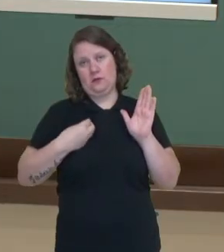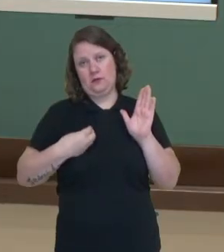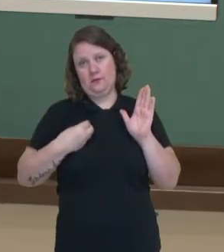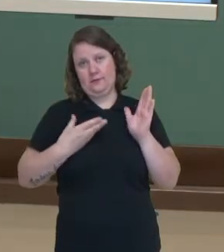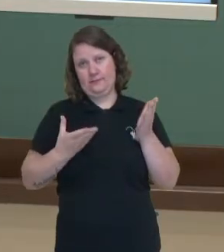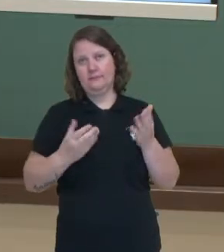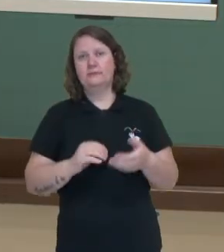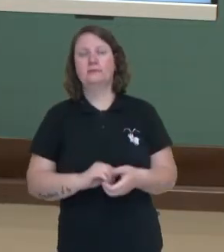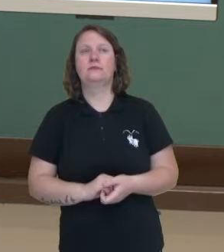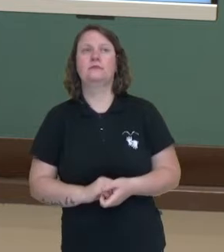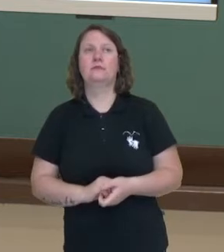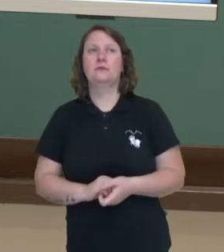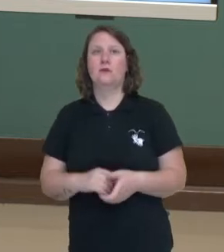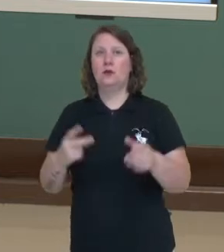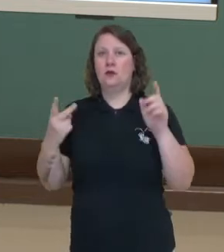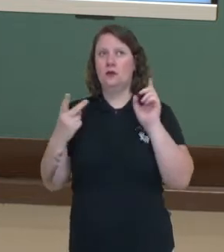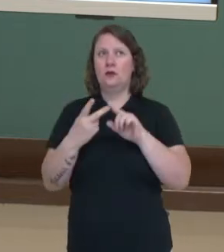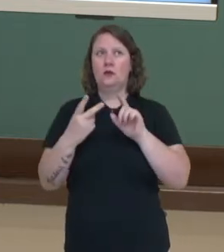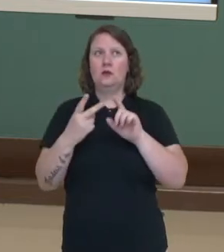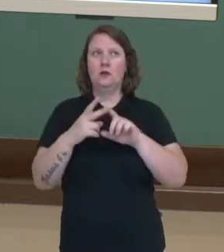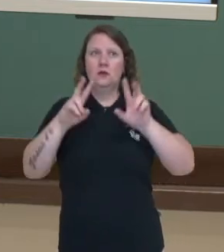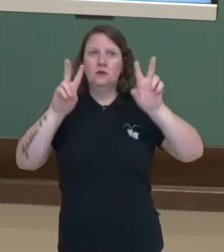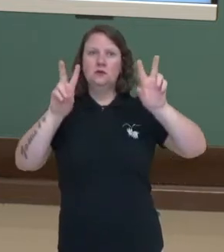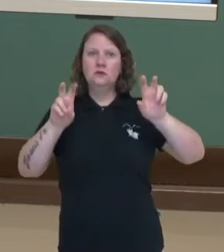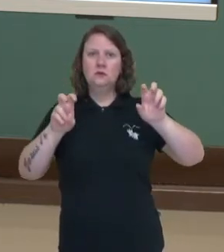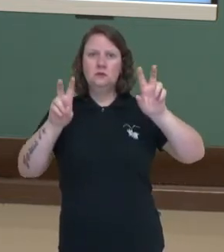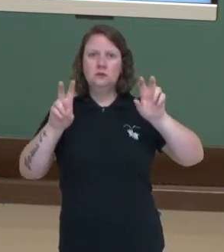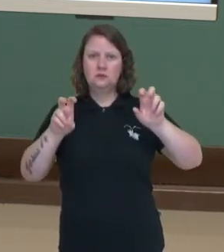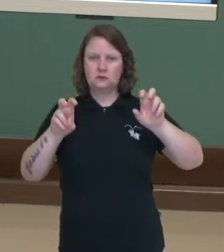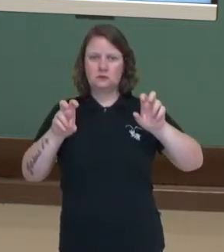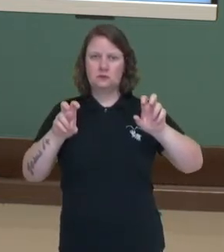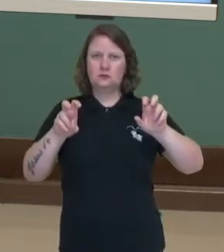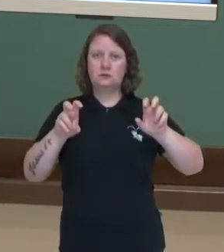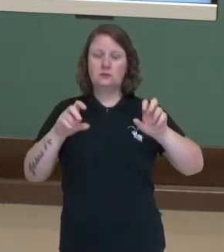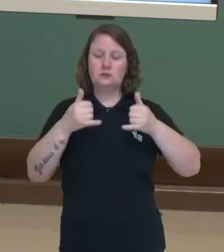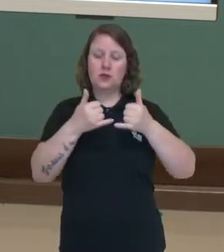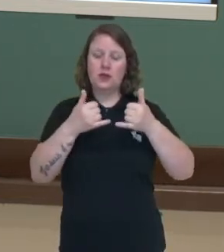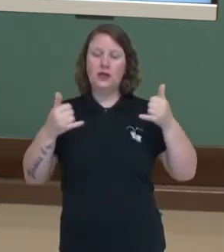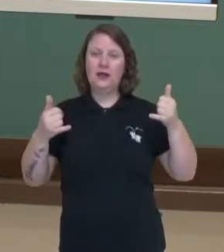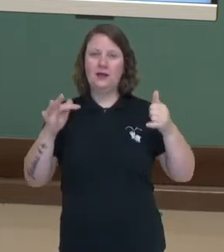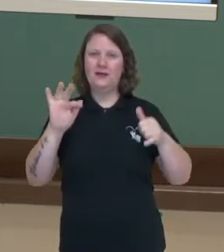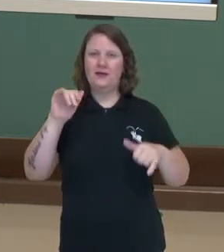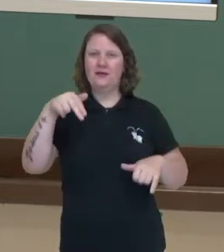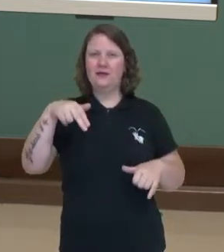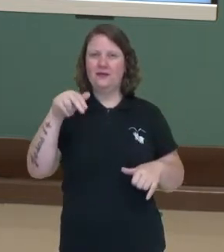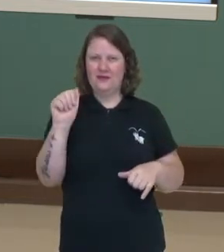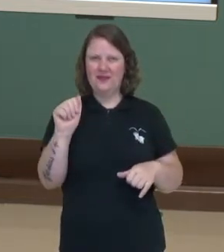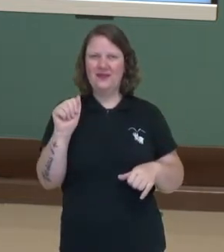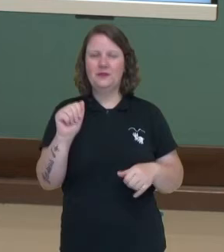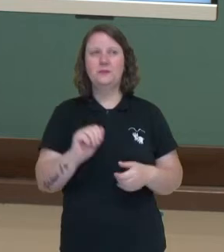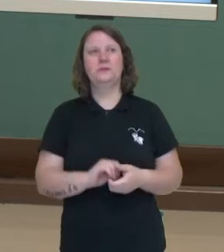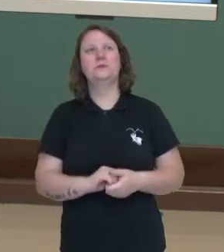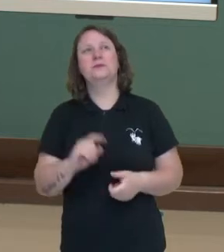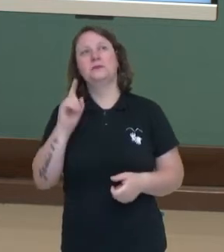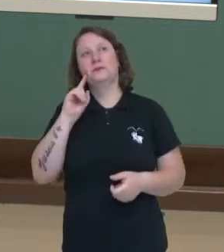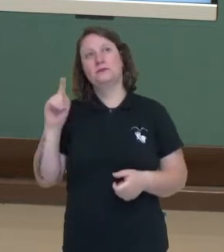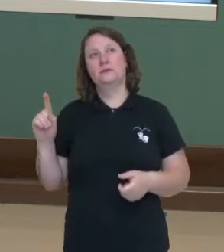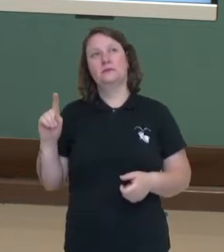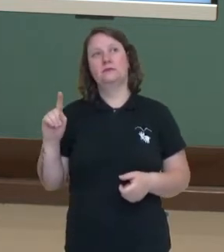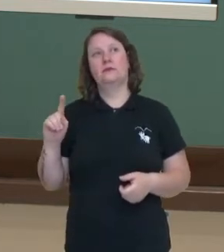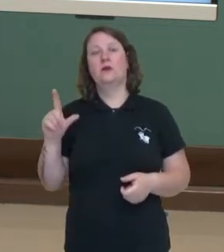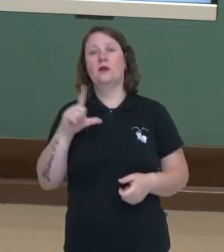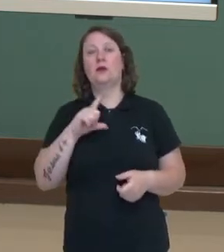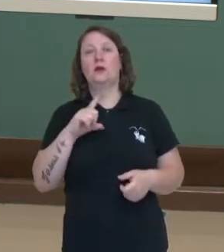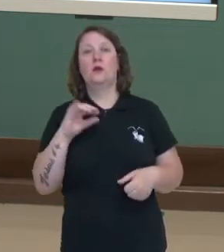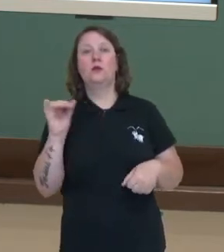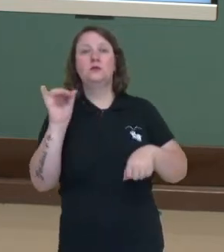o subtítulo, também chamado de linha fina. E qual que é a sua função, qual é o seu objetivo? Aqui nós temos Hemocentro